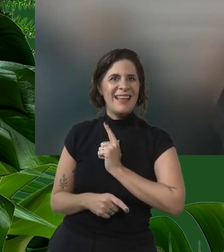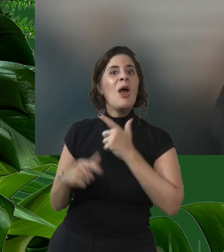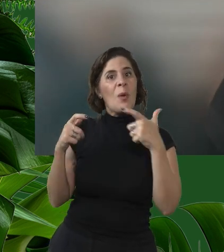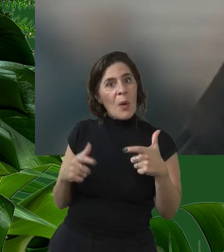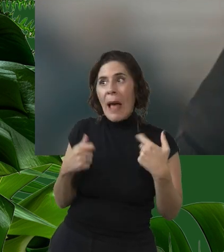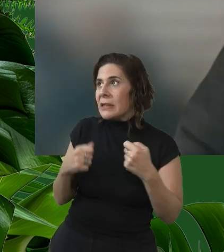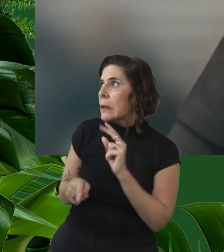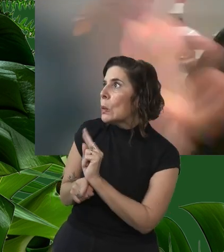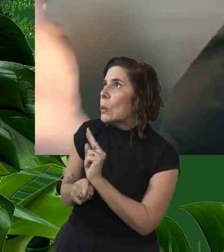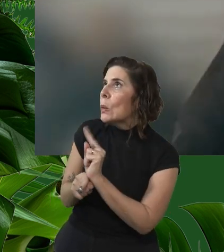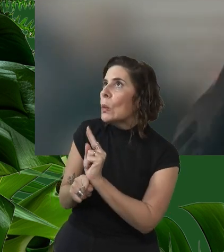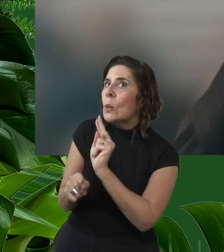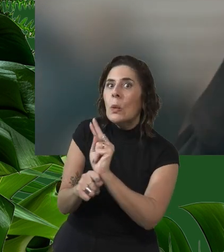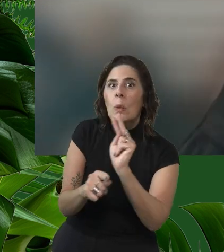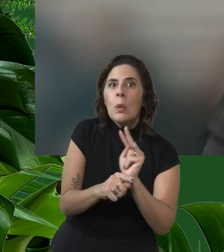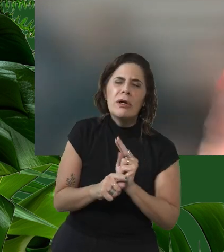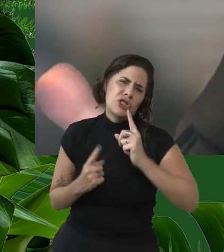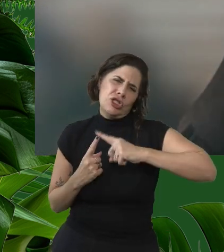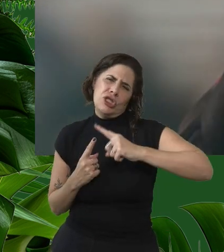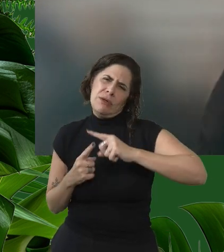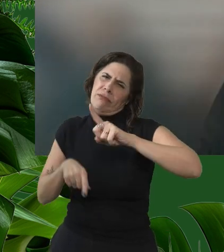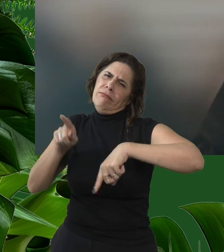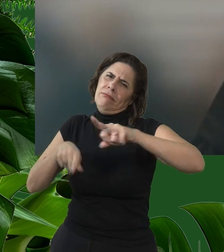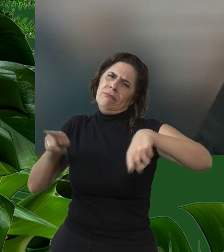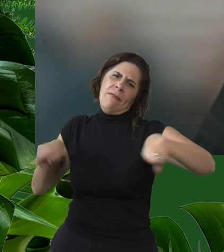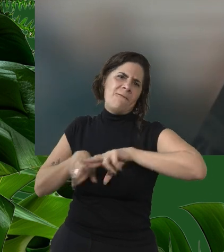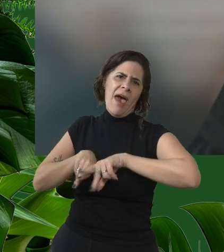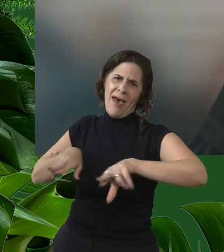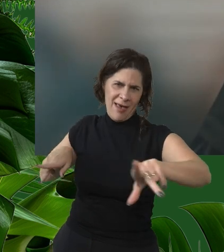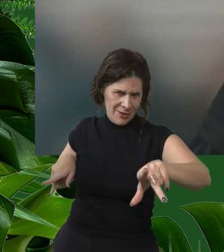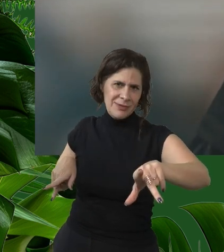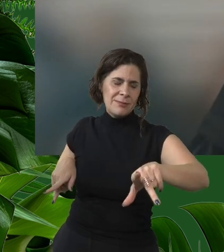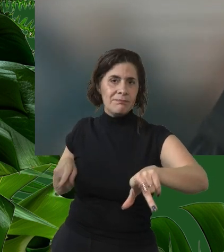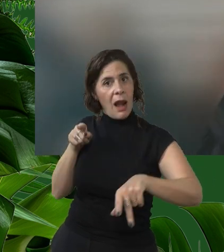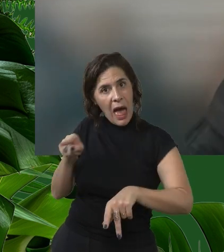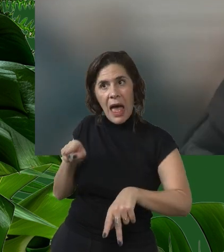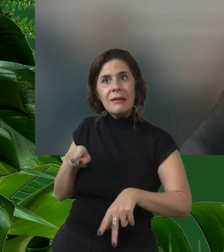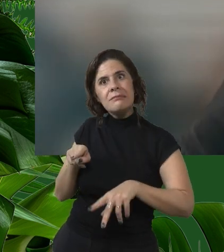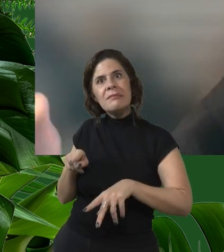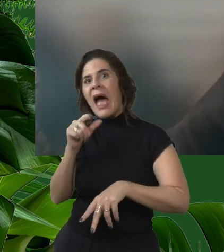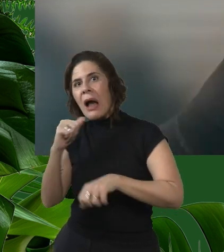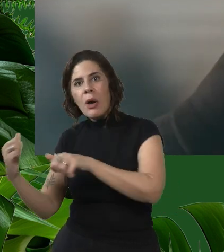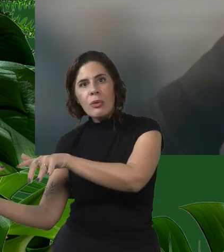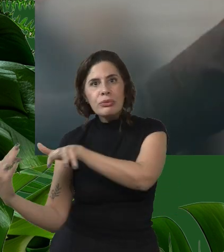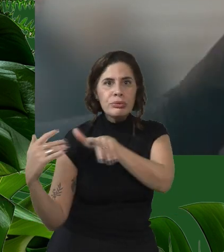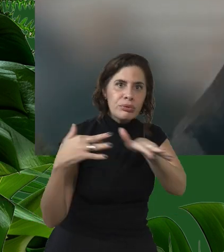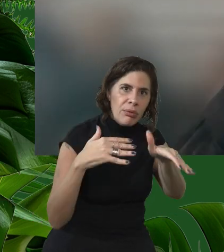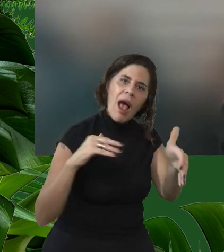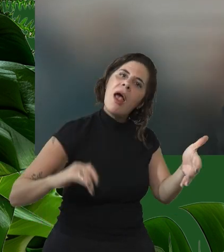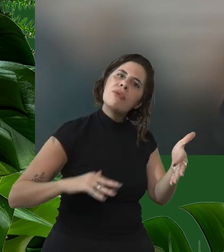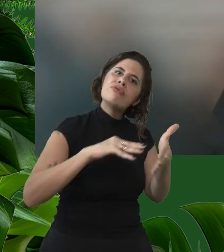de conservação de diferentes categorias em diferentes lugares do Brasil. É dali que vem a água que também abastece as represas